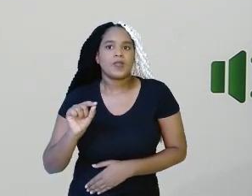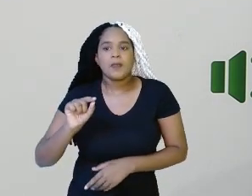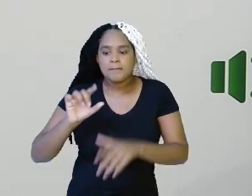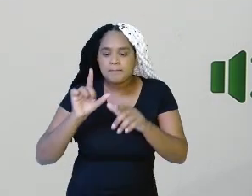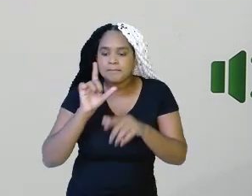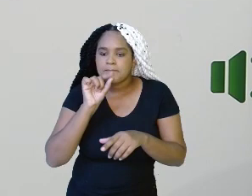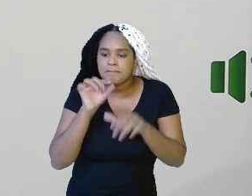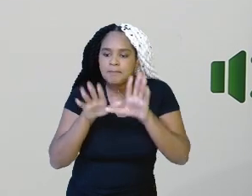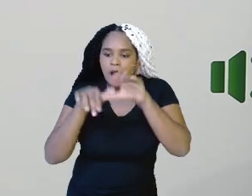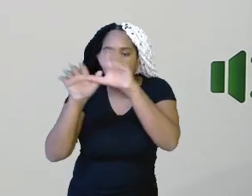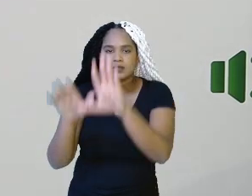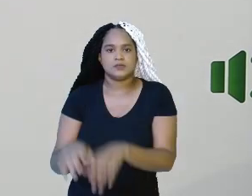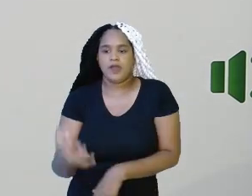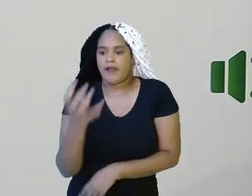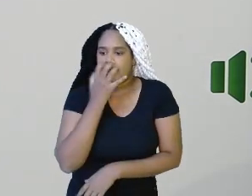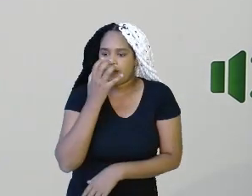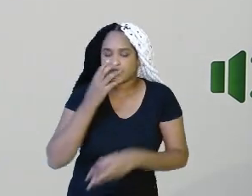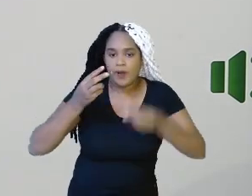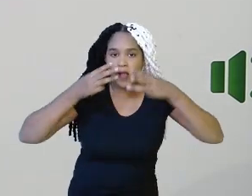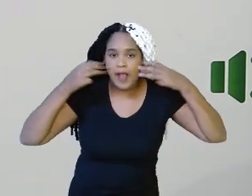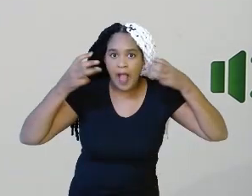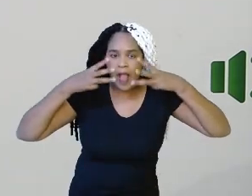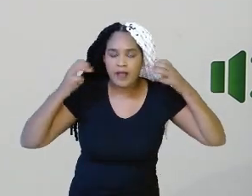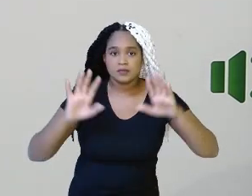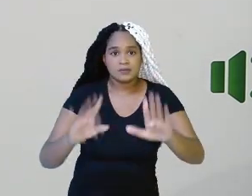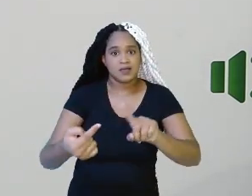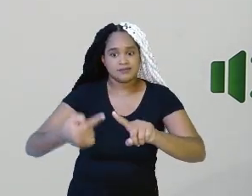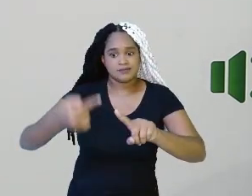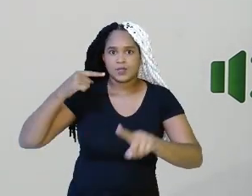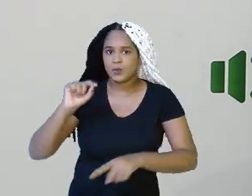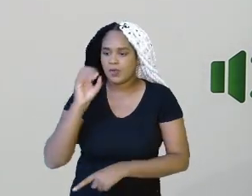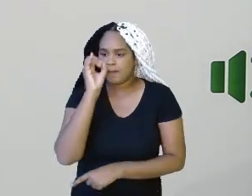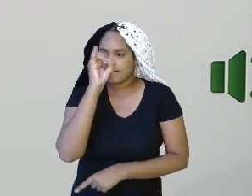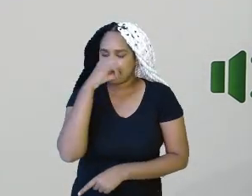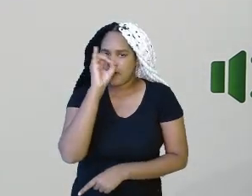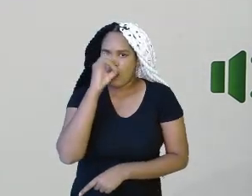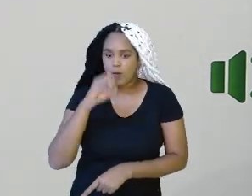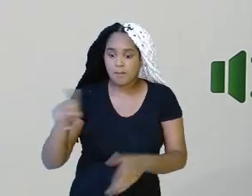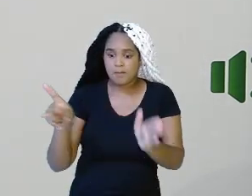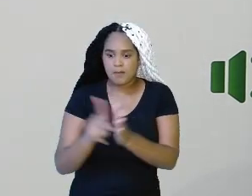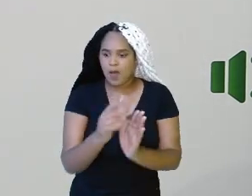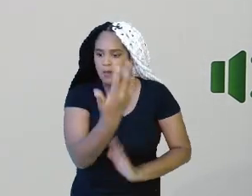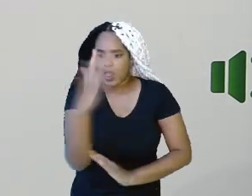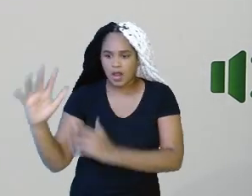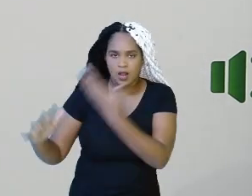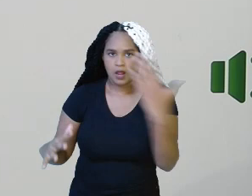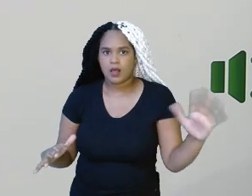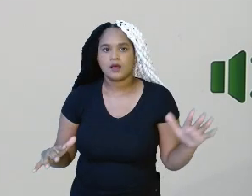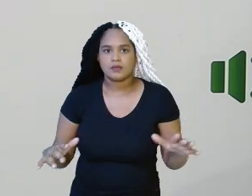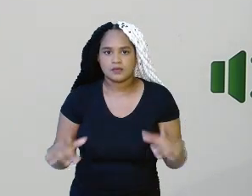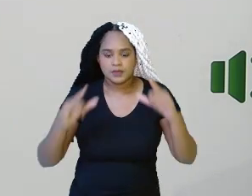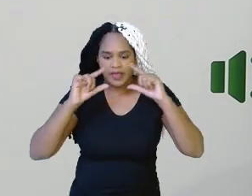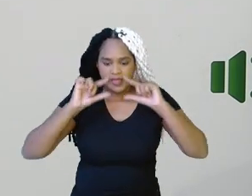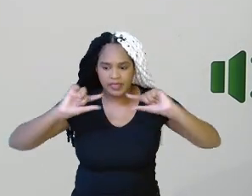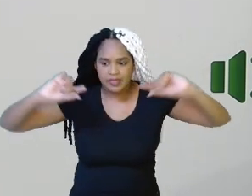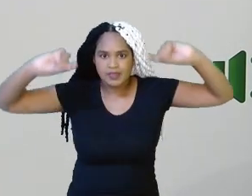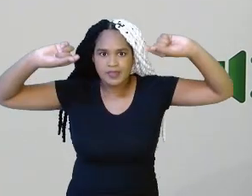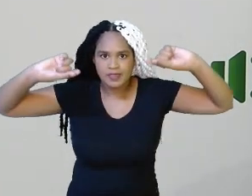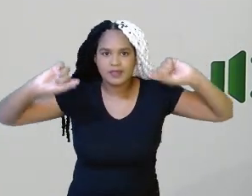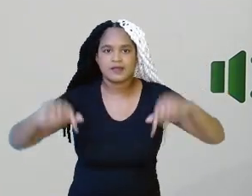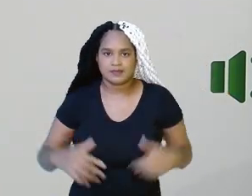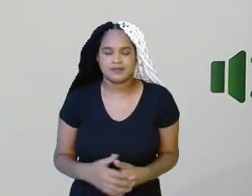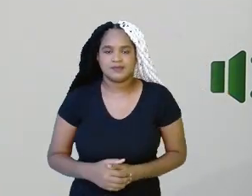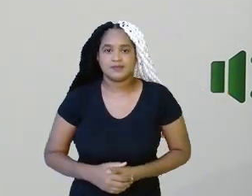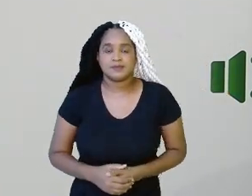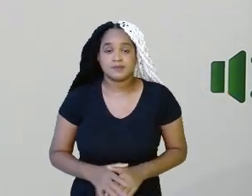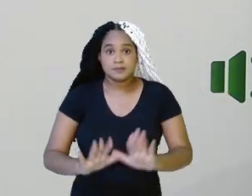época, eles criavam porco do mato e capivara, né? Então, uma curiosidade,